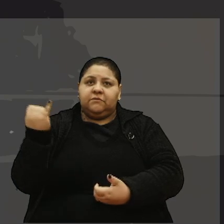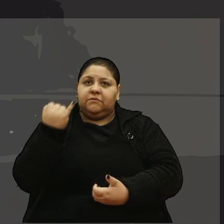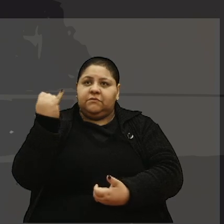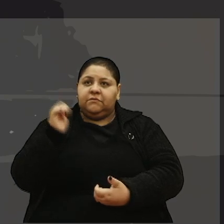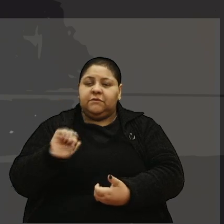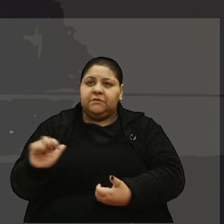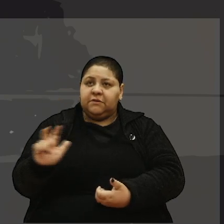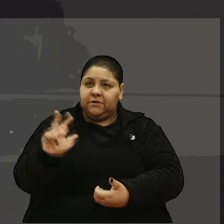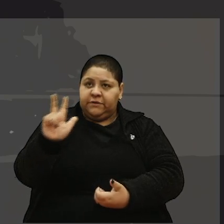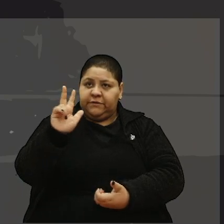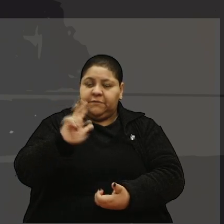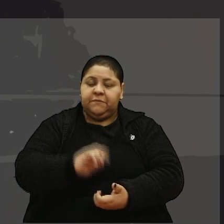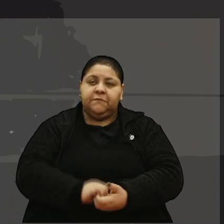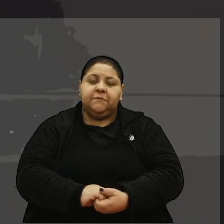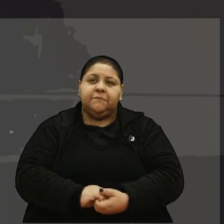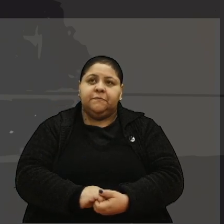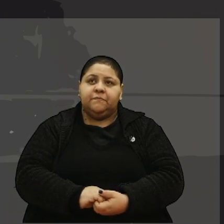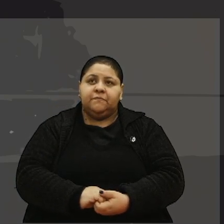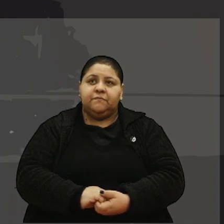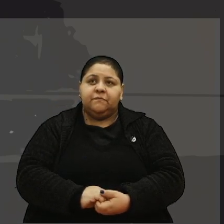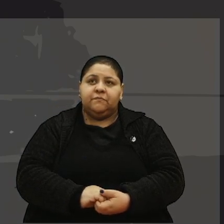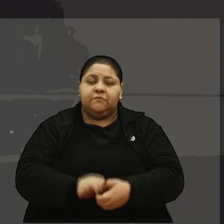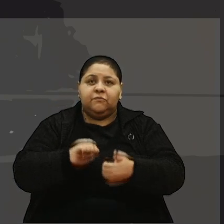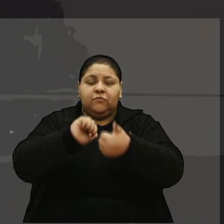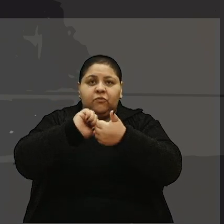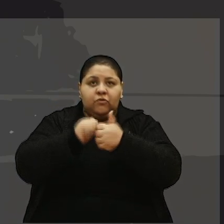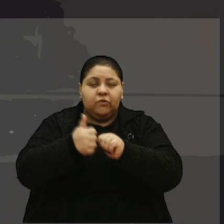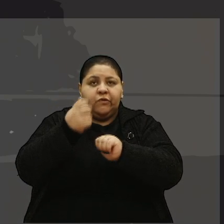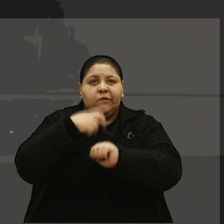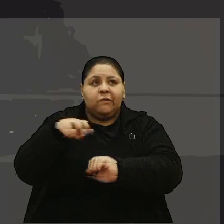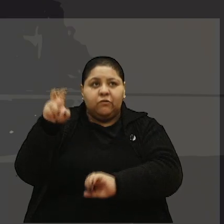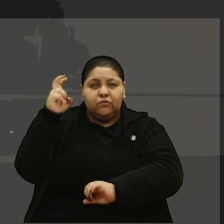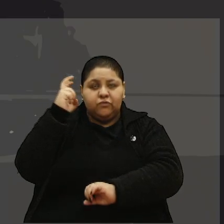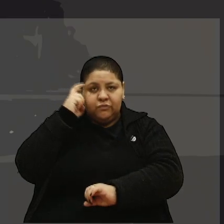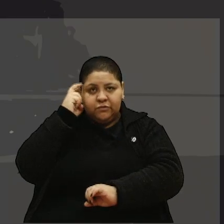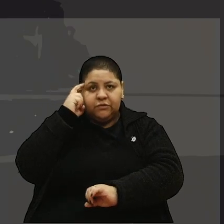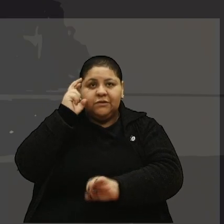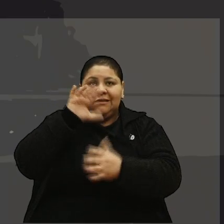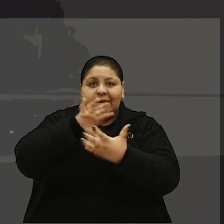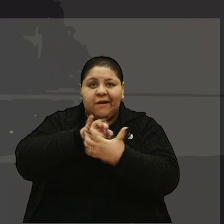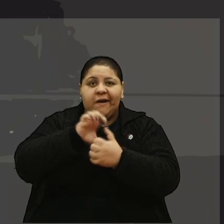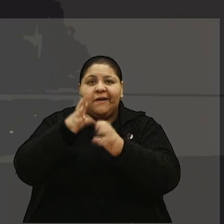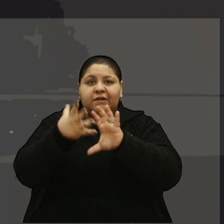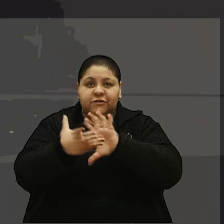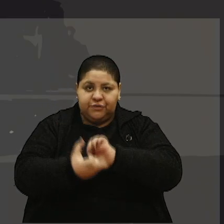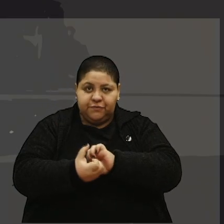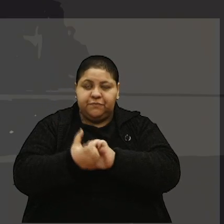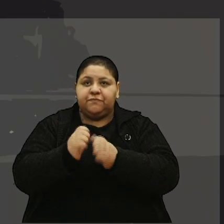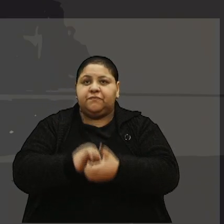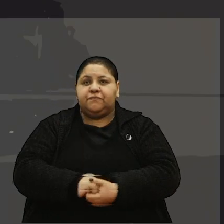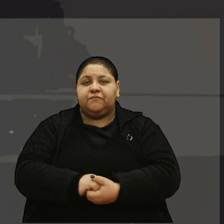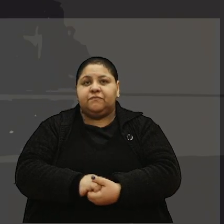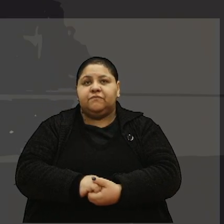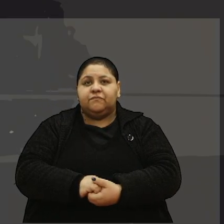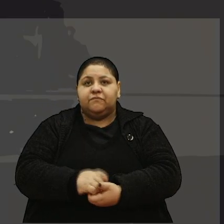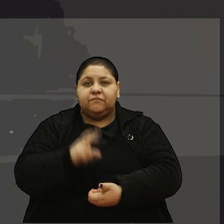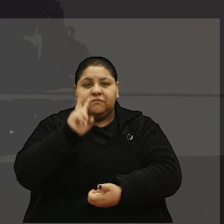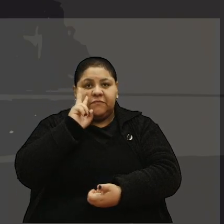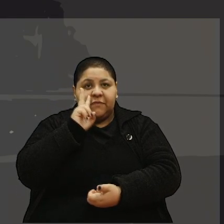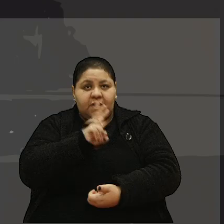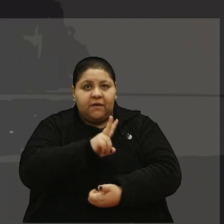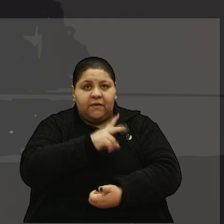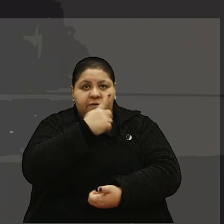valorizar, então, o esporte, a cultura e a arte, né? Essa aí que vocês estão